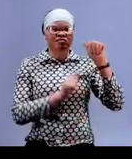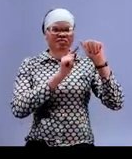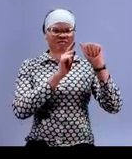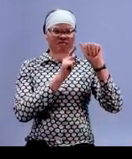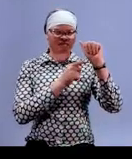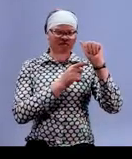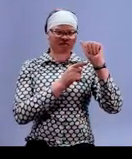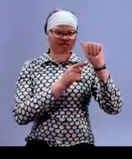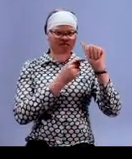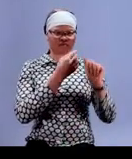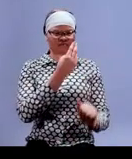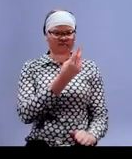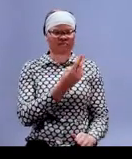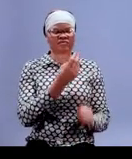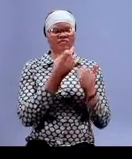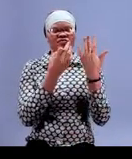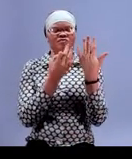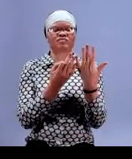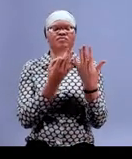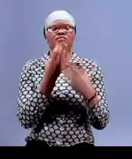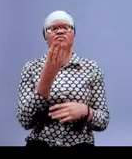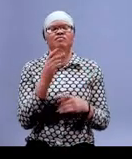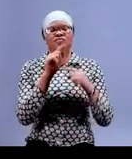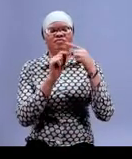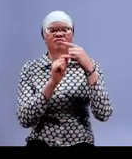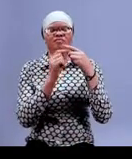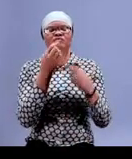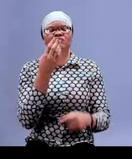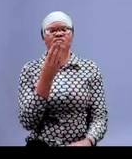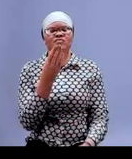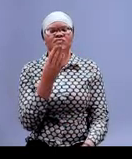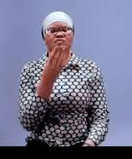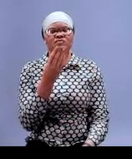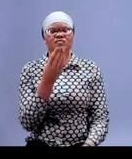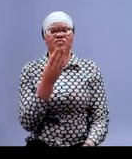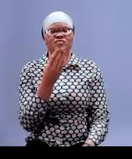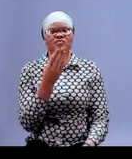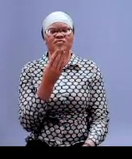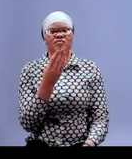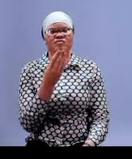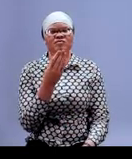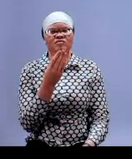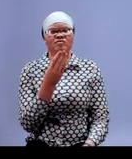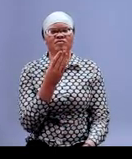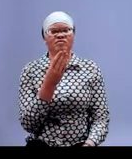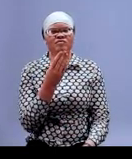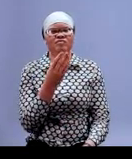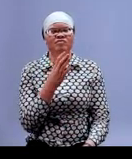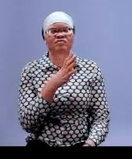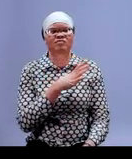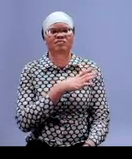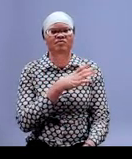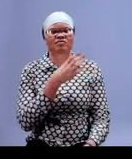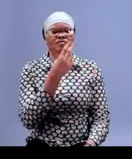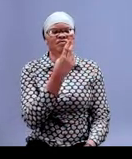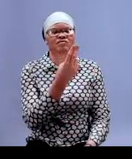linha a 284 divir por 4 24 por